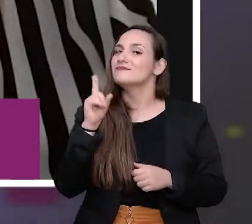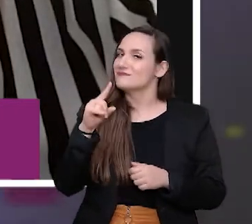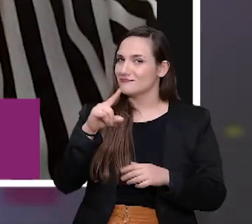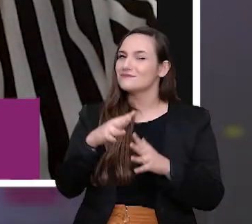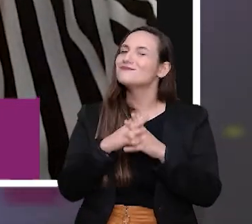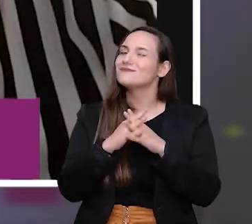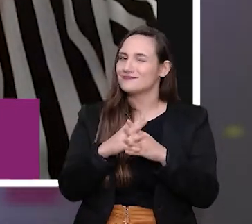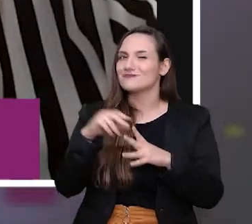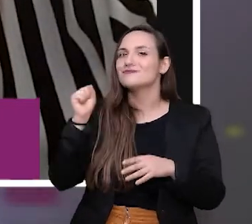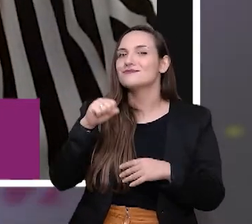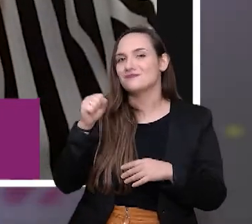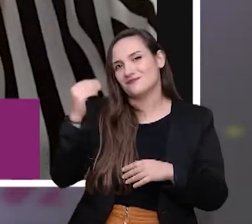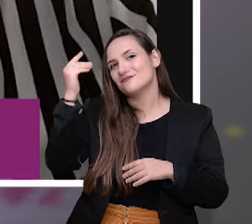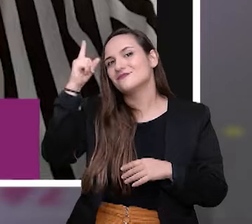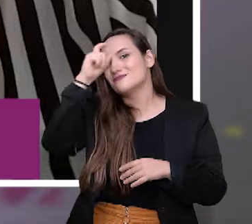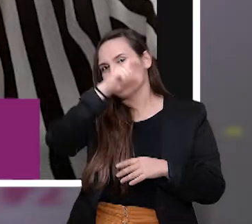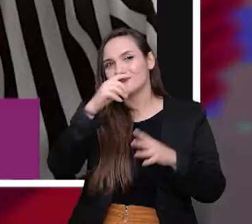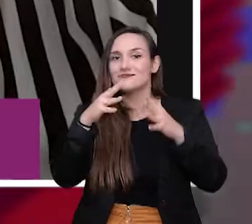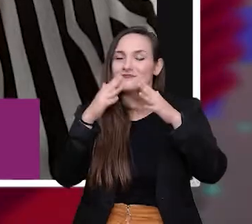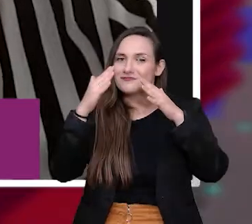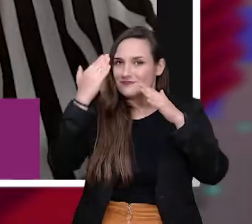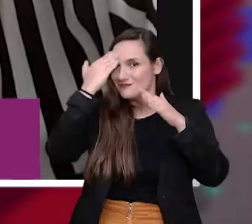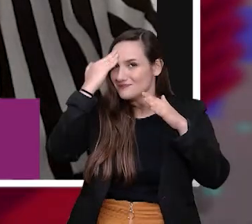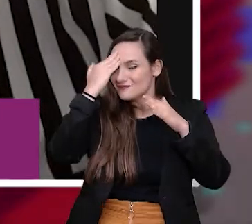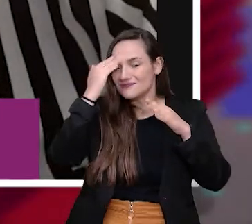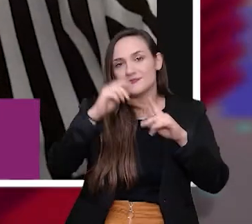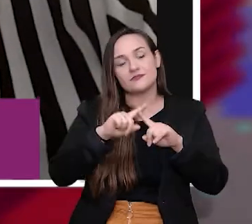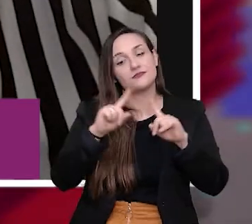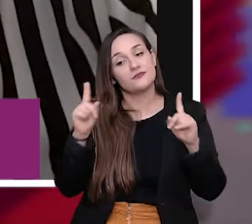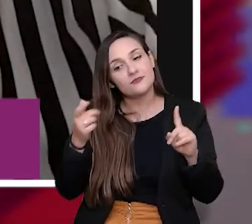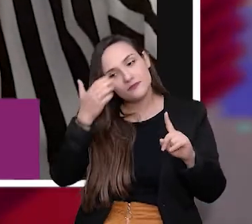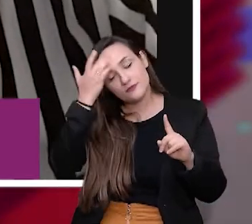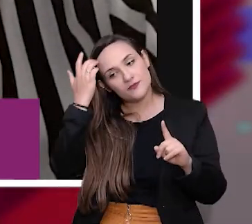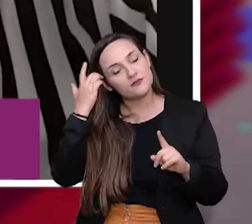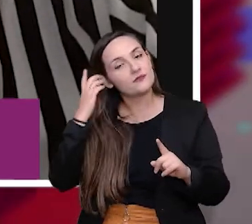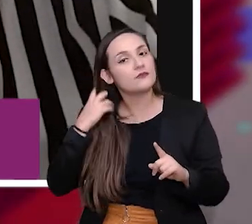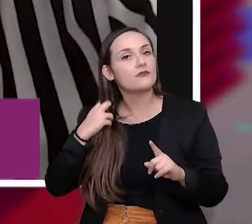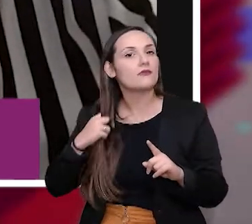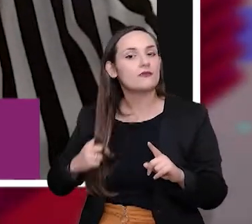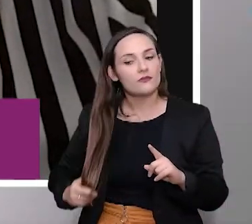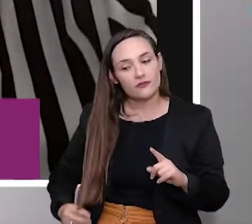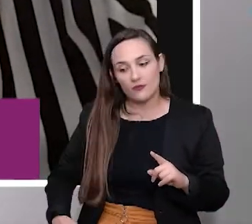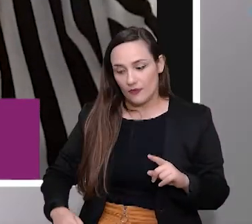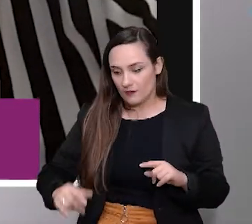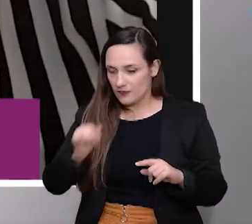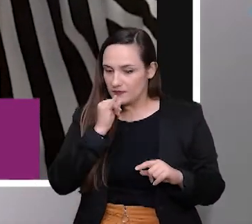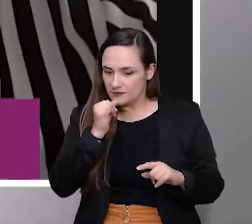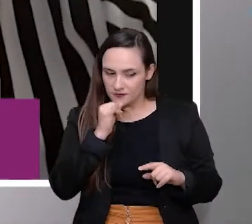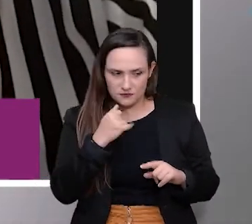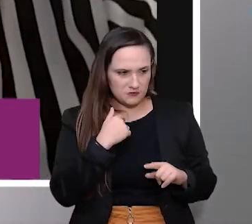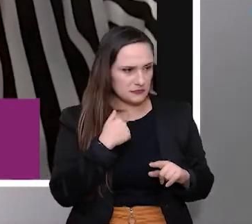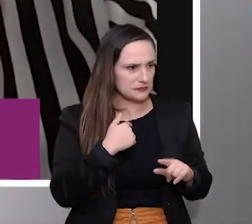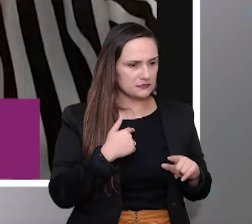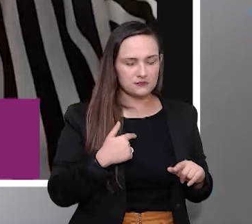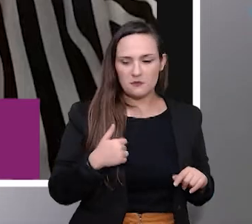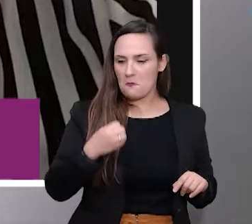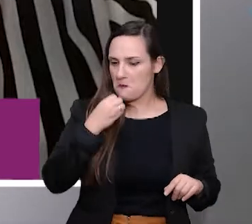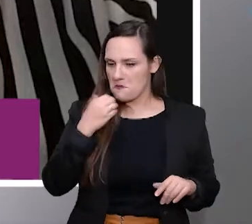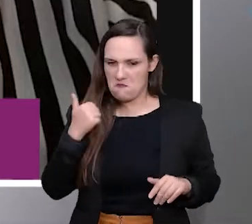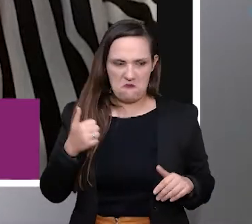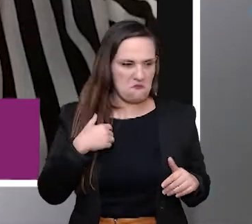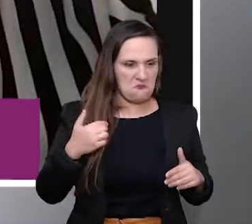muito paradoxal mesmo e de difícil compreensão. E quanto mais a pessoa precisa manter para si mesma essa crença